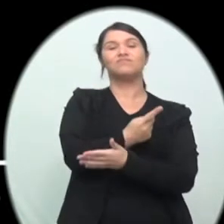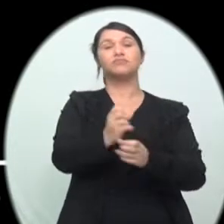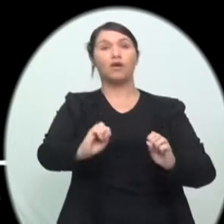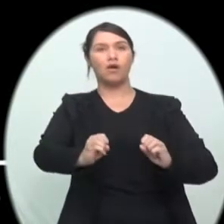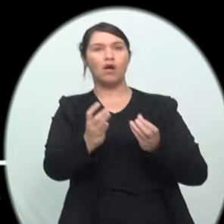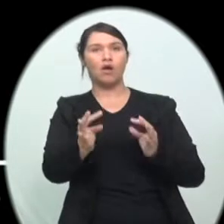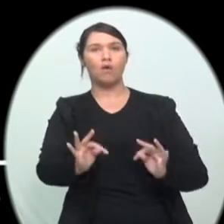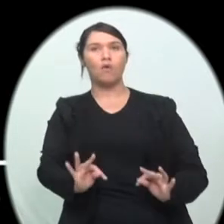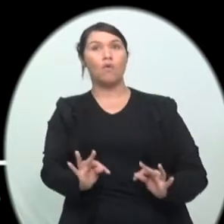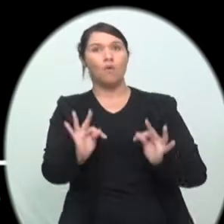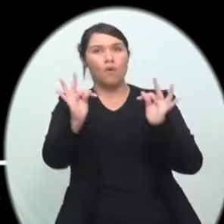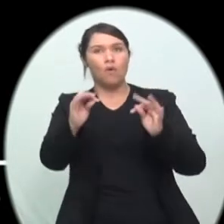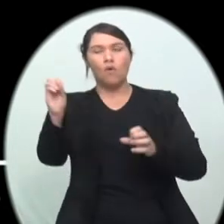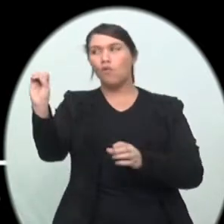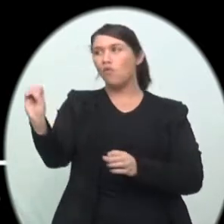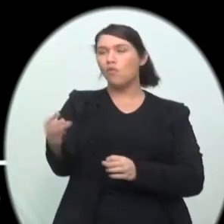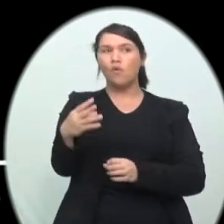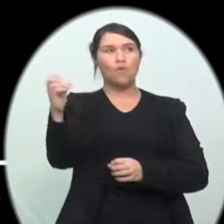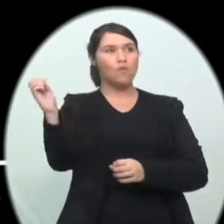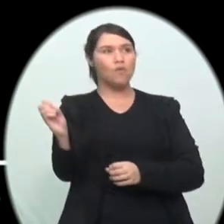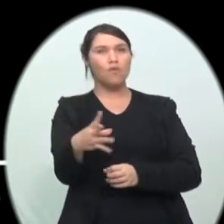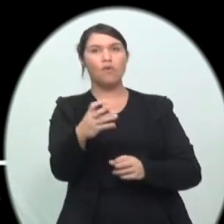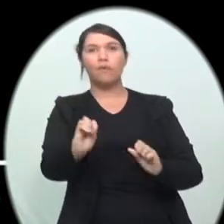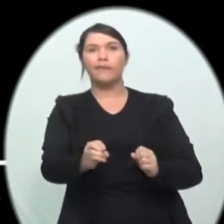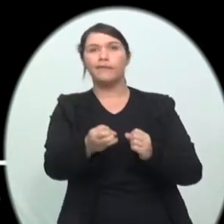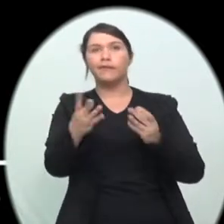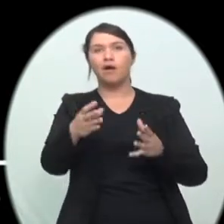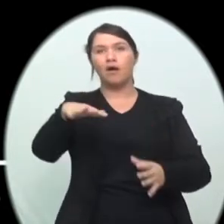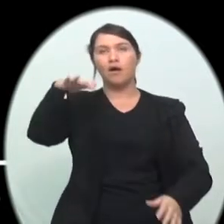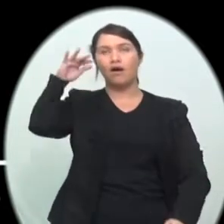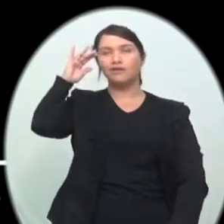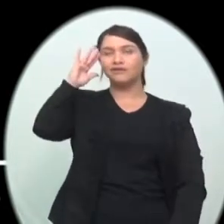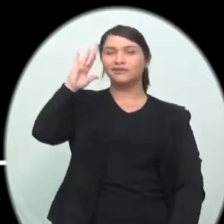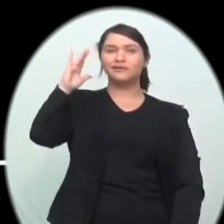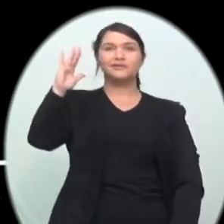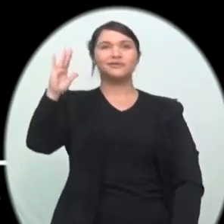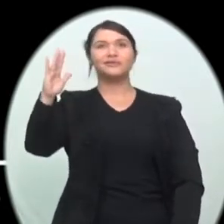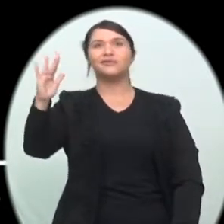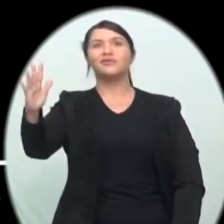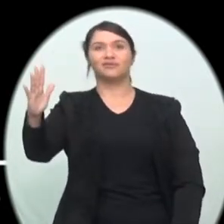permitindo viajar, abusar até dos sonhos.